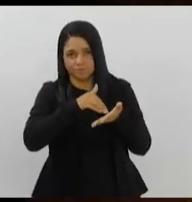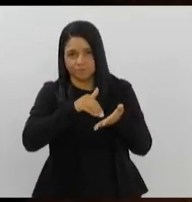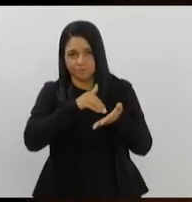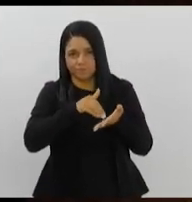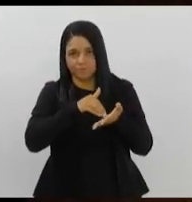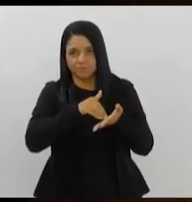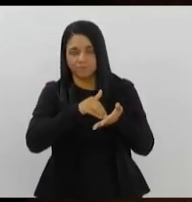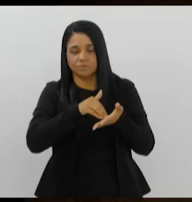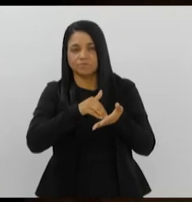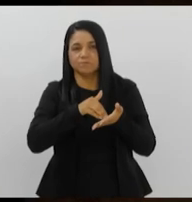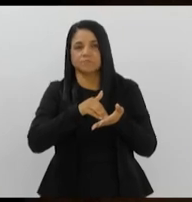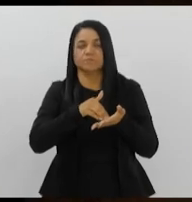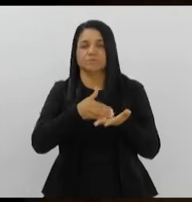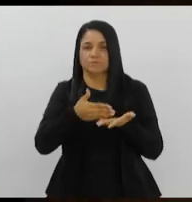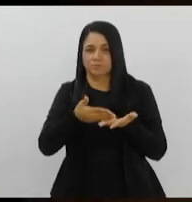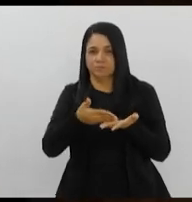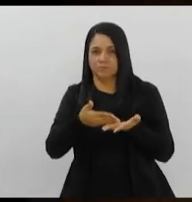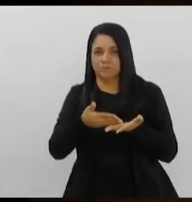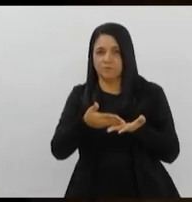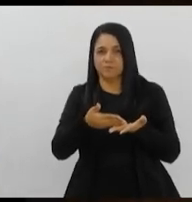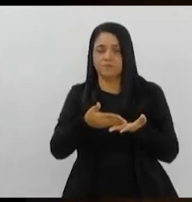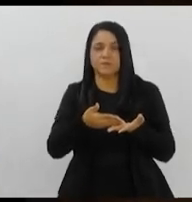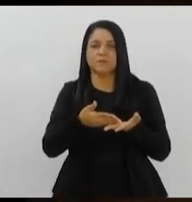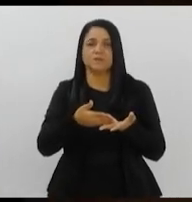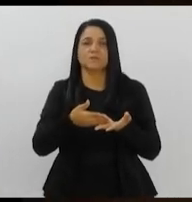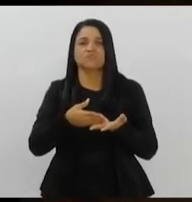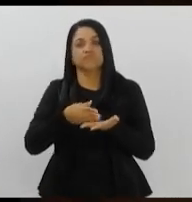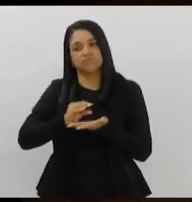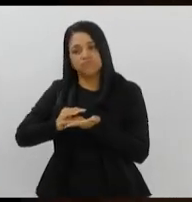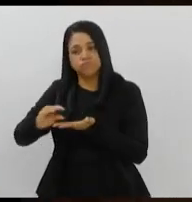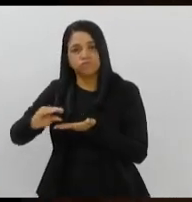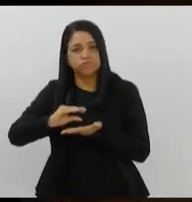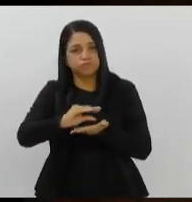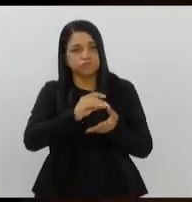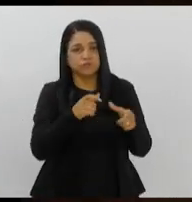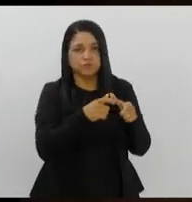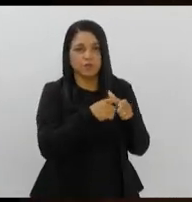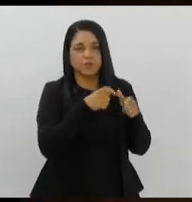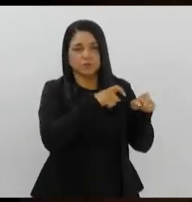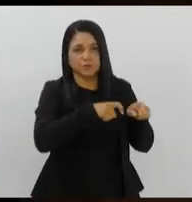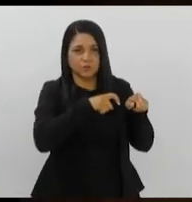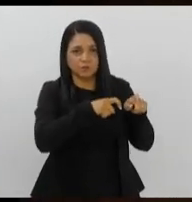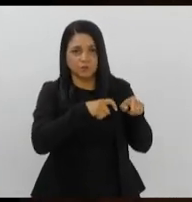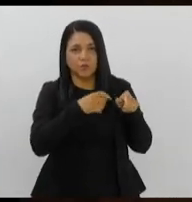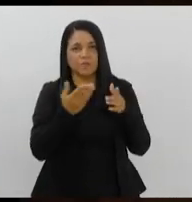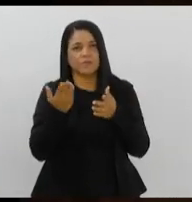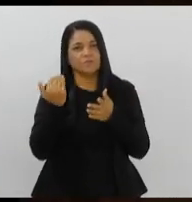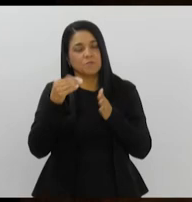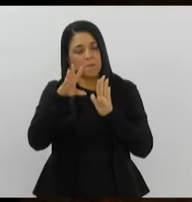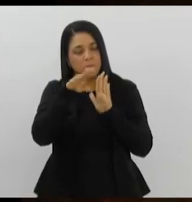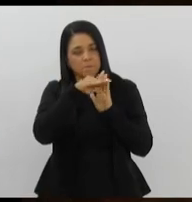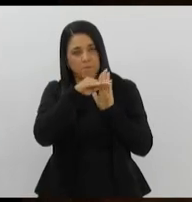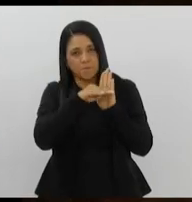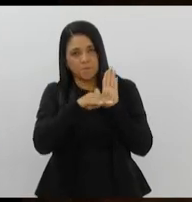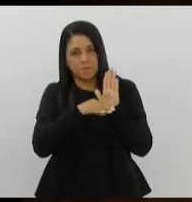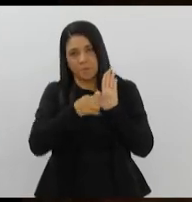nobre destino. Ainda há pouco, senhora presidente, no primeiro projeto de pauta,